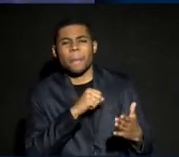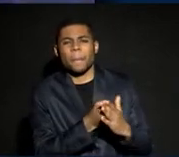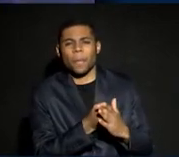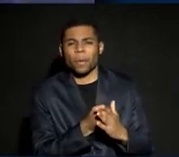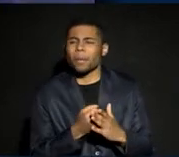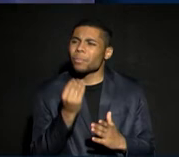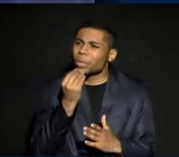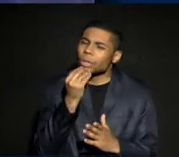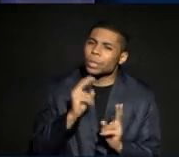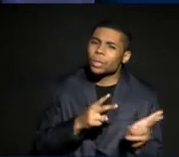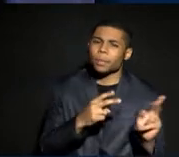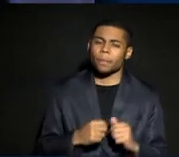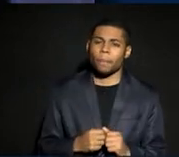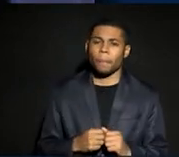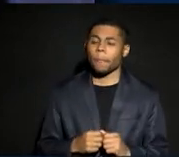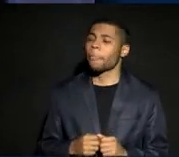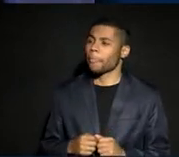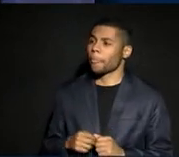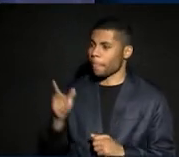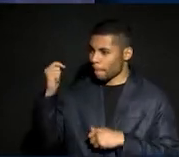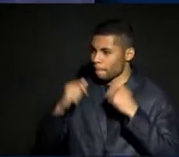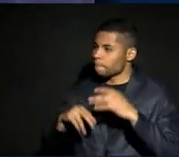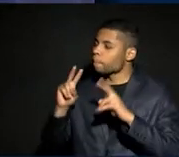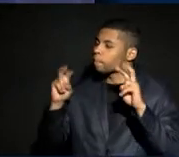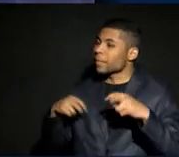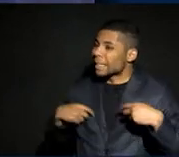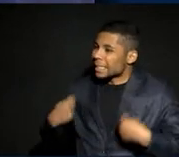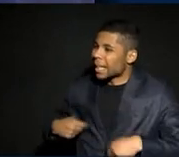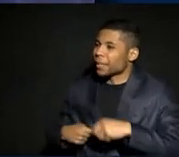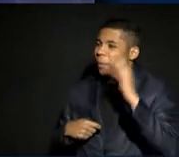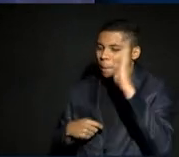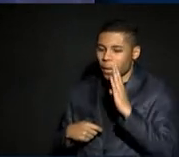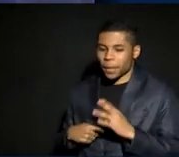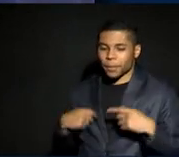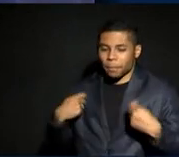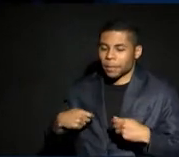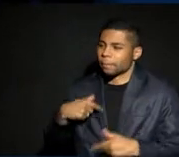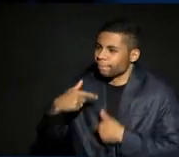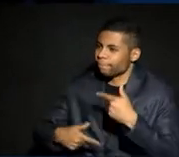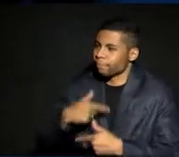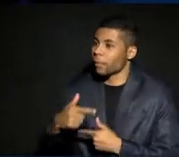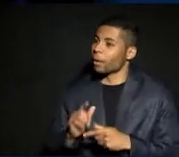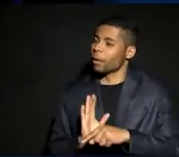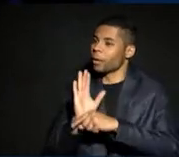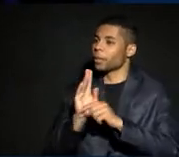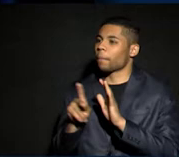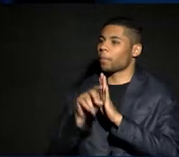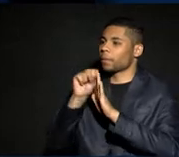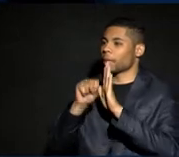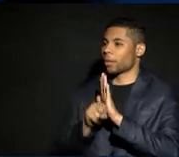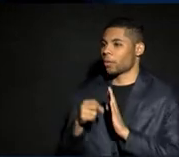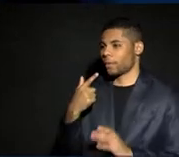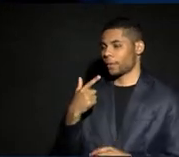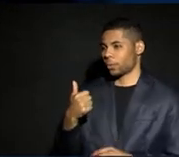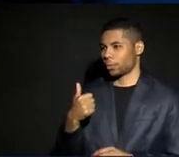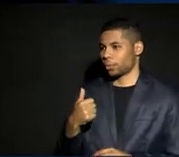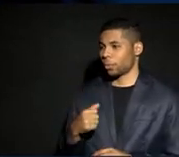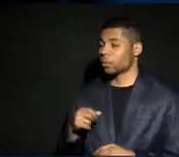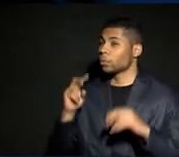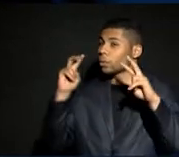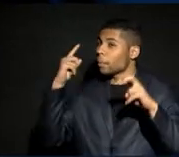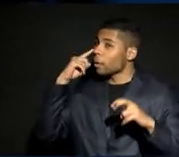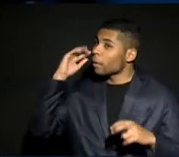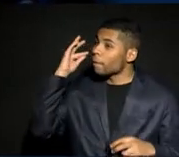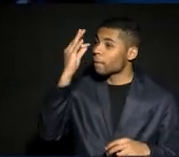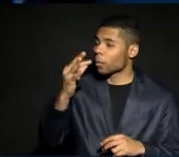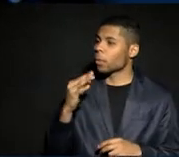isso? A necessidade já foi citada aqui hoje de o Brasil produzir mão de obra para o século XXI, né? Produzir mão de obra olhando para o